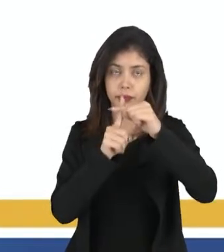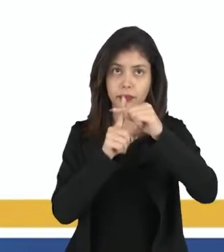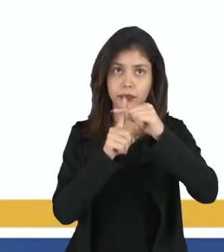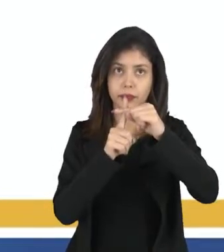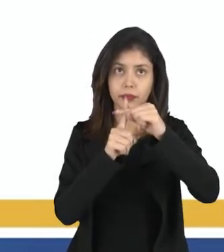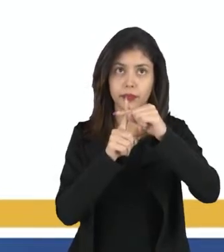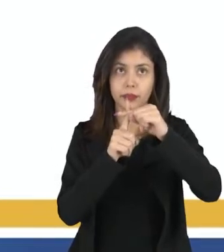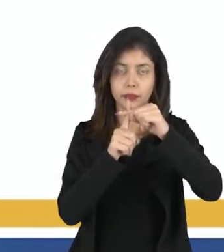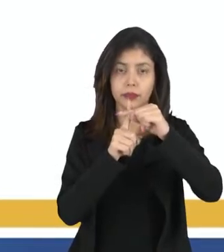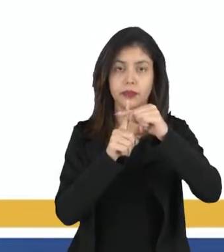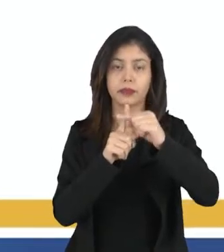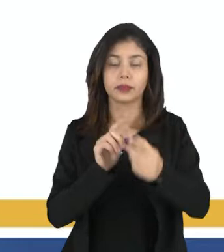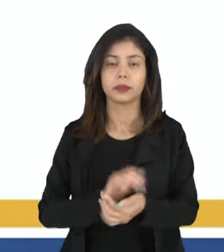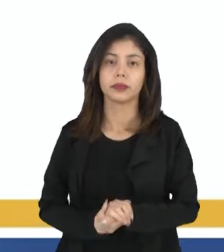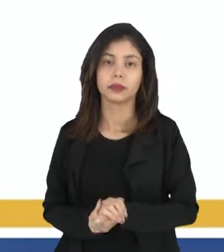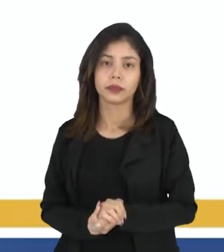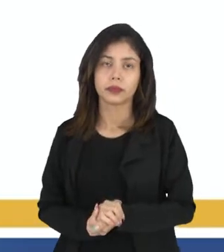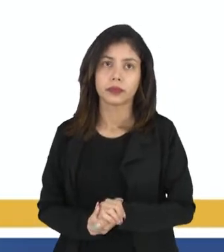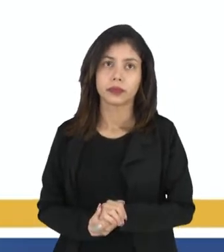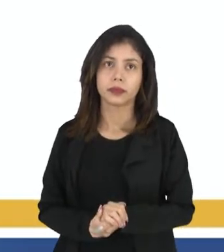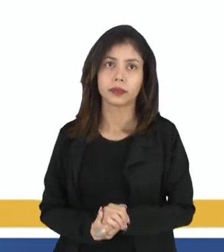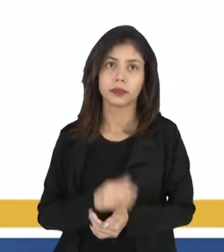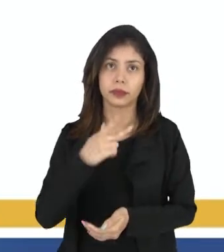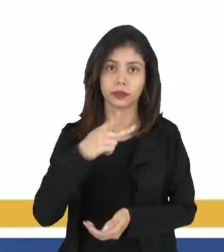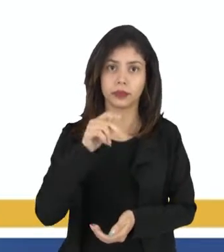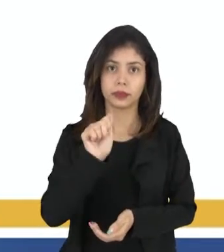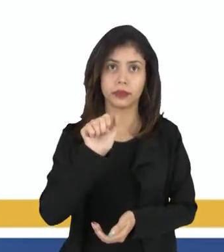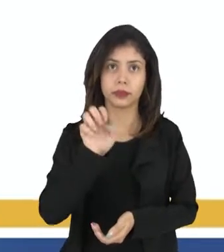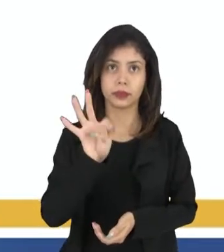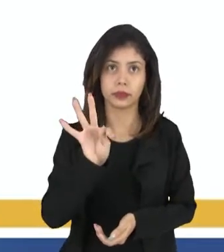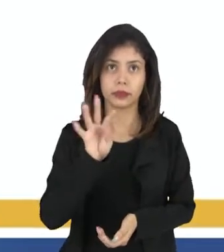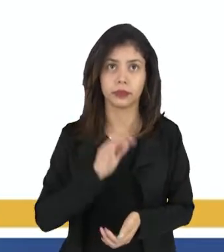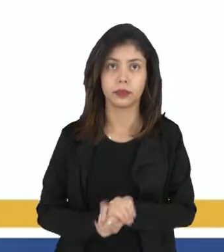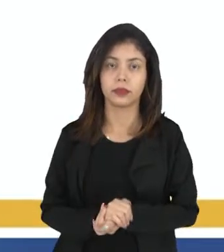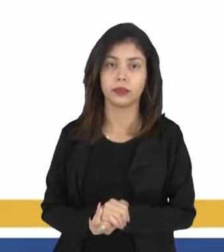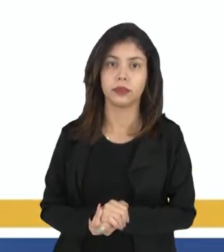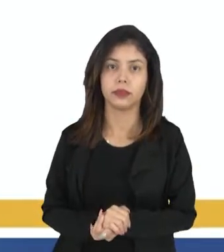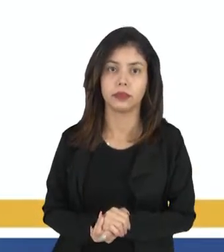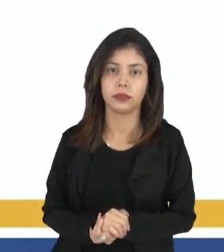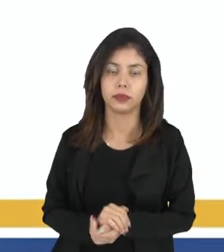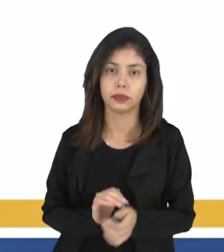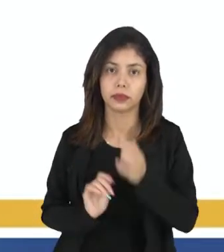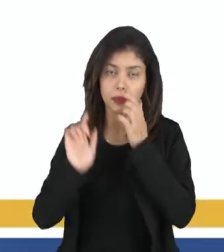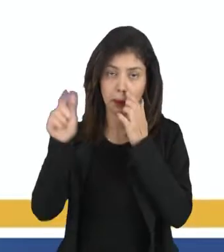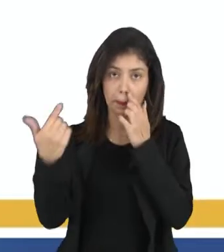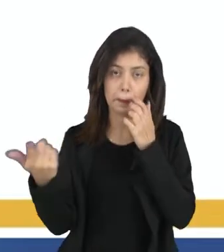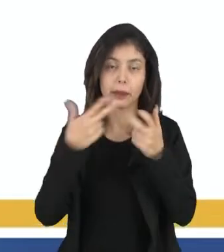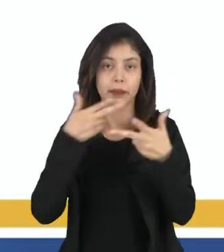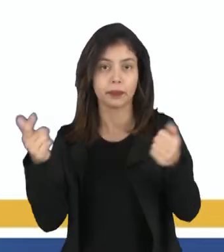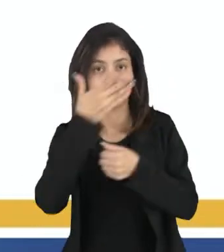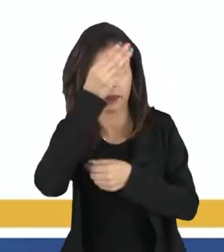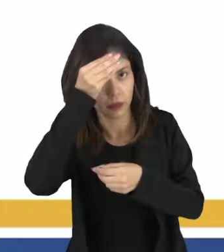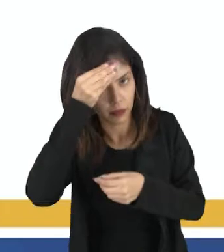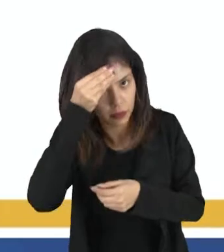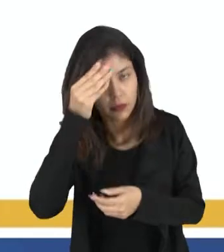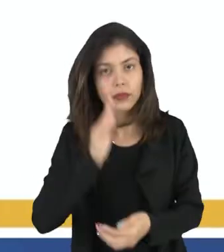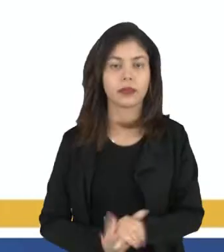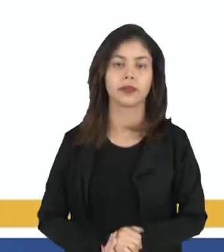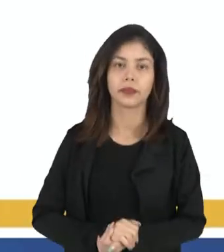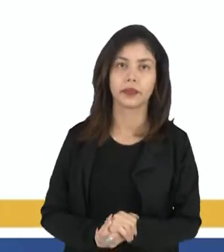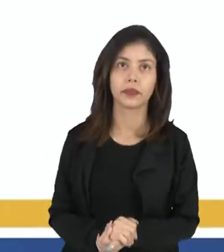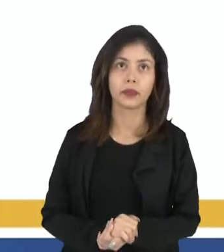se encontra aí como verbo auxiliar, e o past participle. Outra coisa para vocês memorizarem,